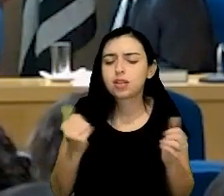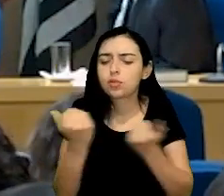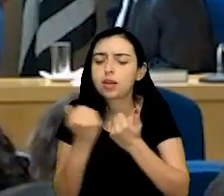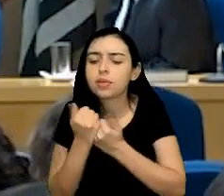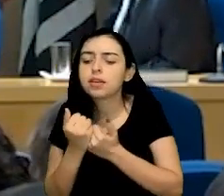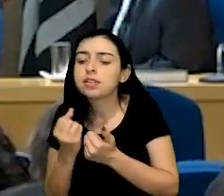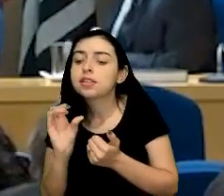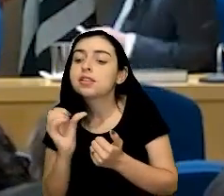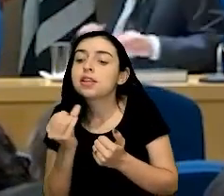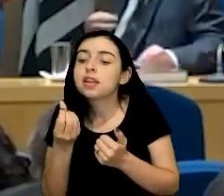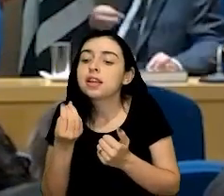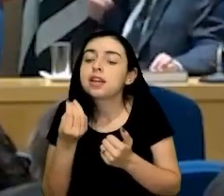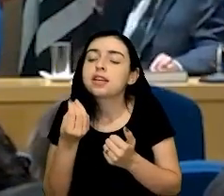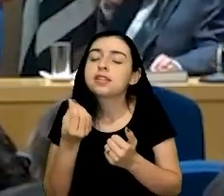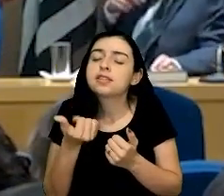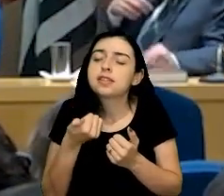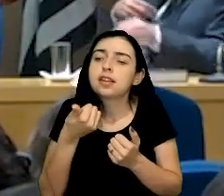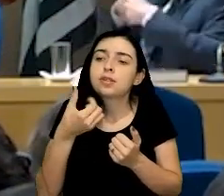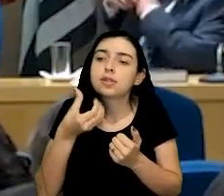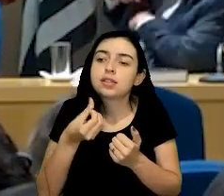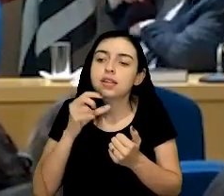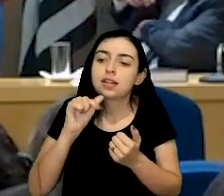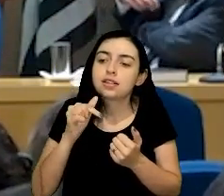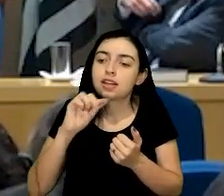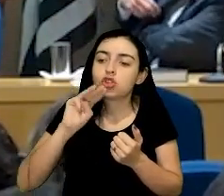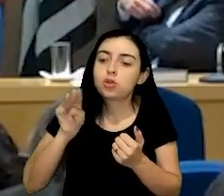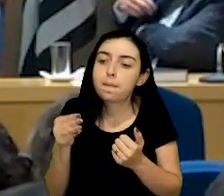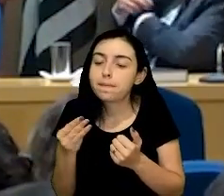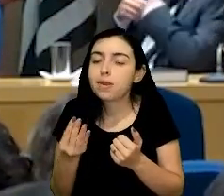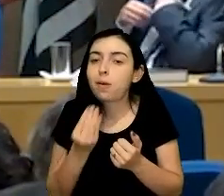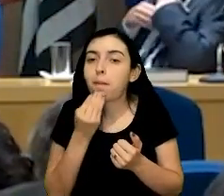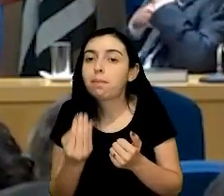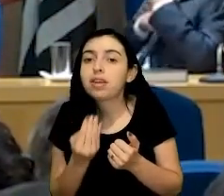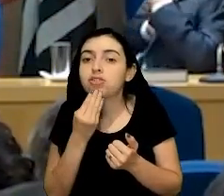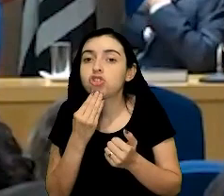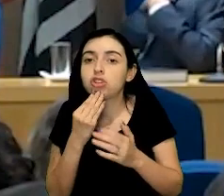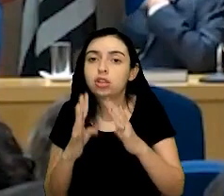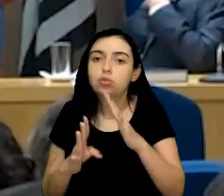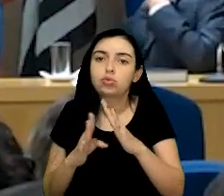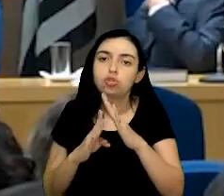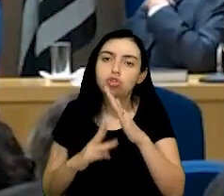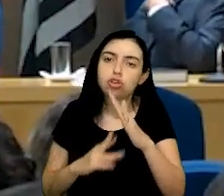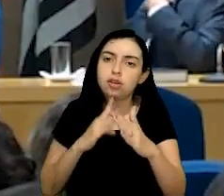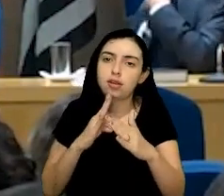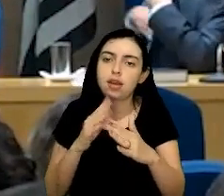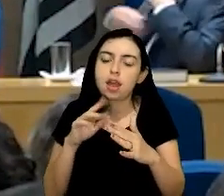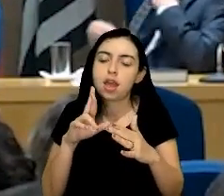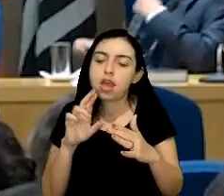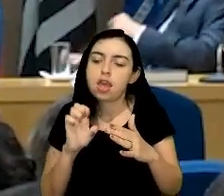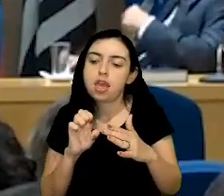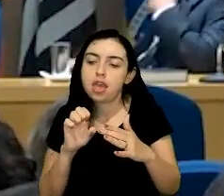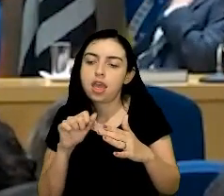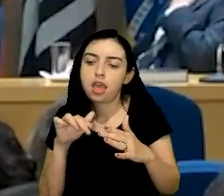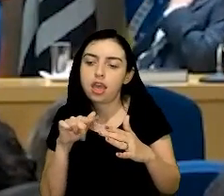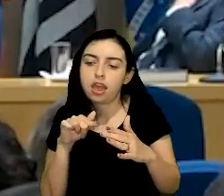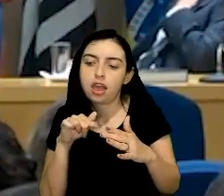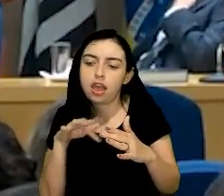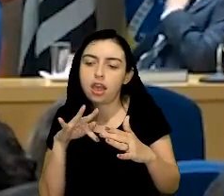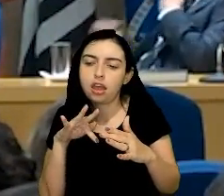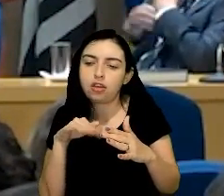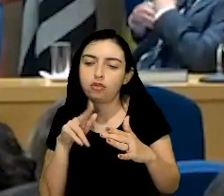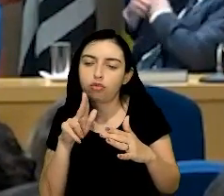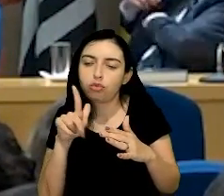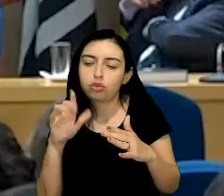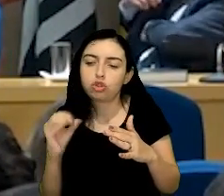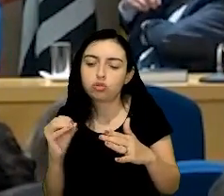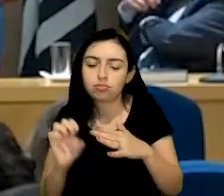refúgio. Né? Como que nessa precariedade, e muitos, os empresários, mesmo que eles tenham carteira de